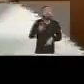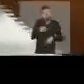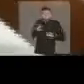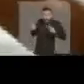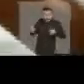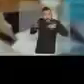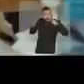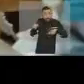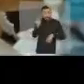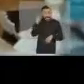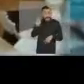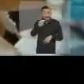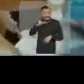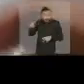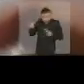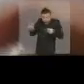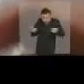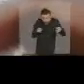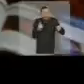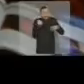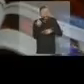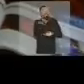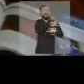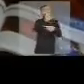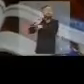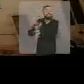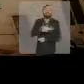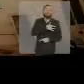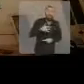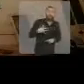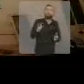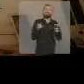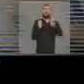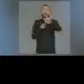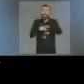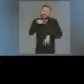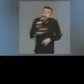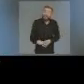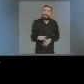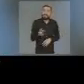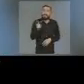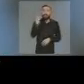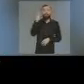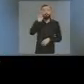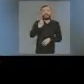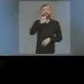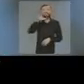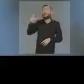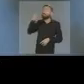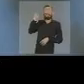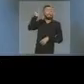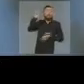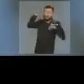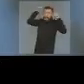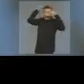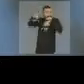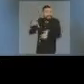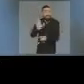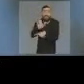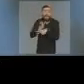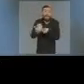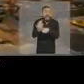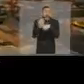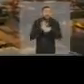pré-sal vai voltar a ser investido para melhorar a saúde e a educação dos brasileiros. O pré-sal é uma bênção de Deus. É o nosso